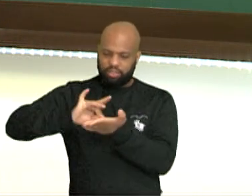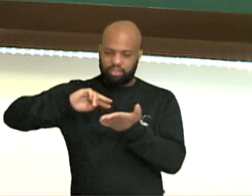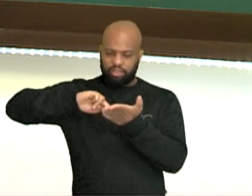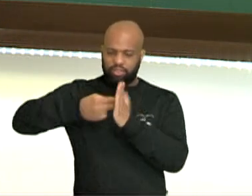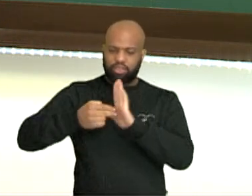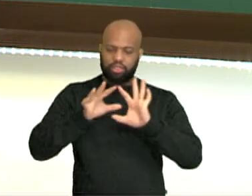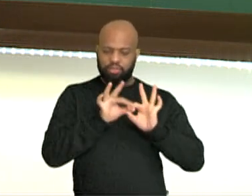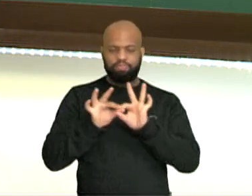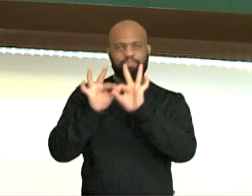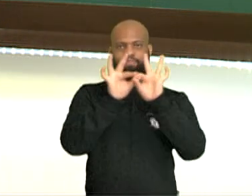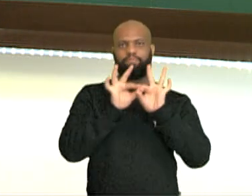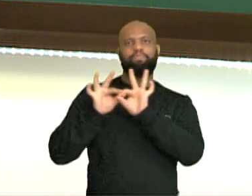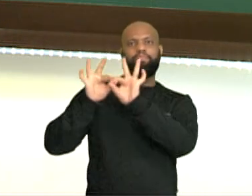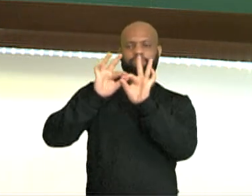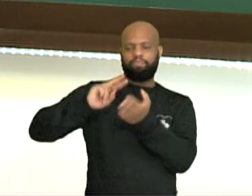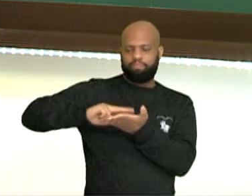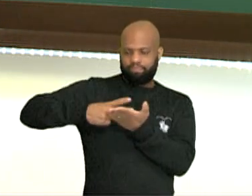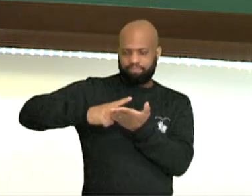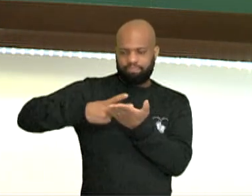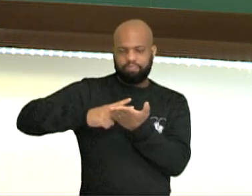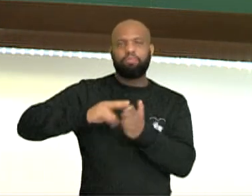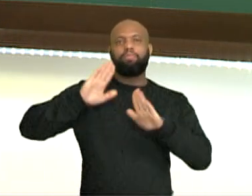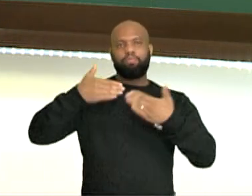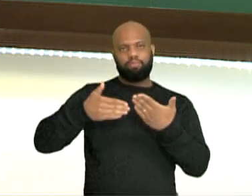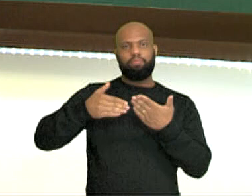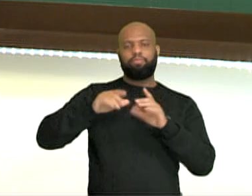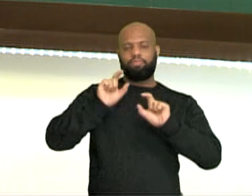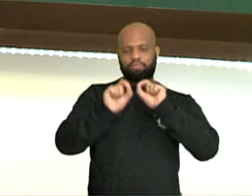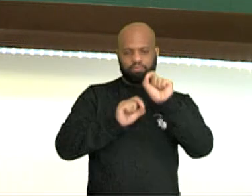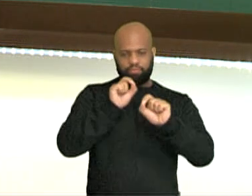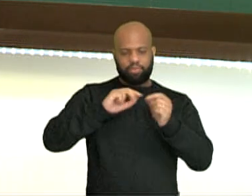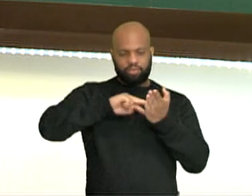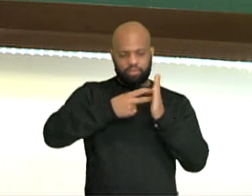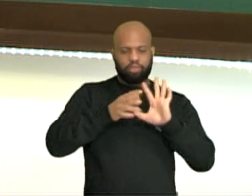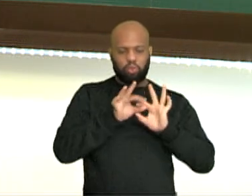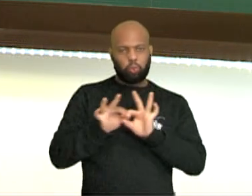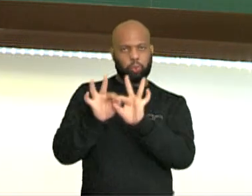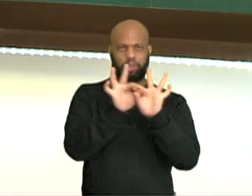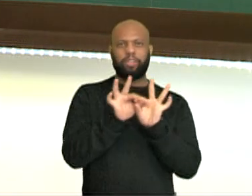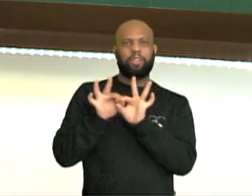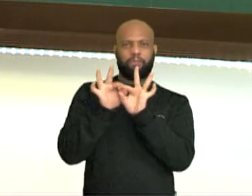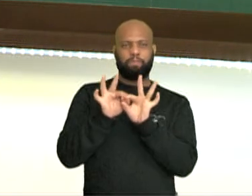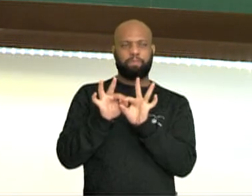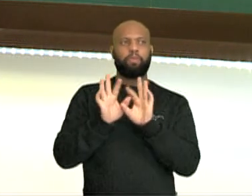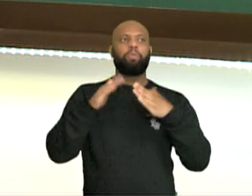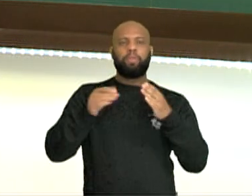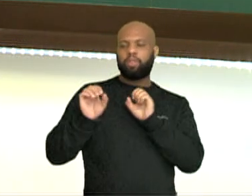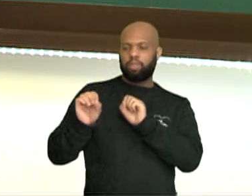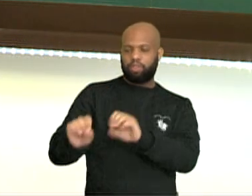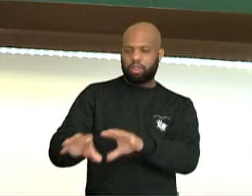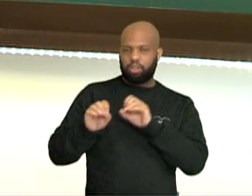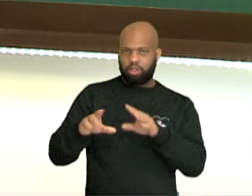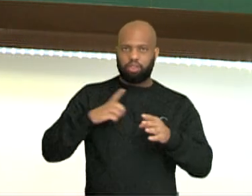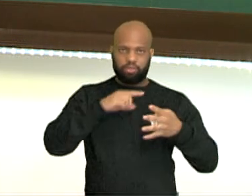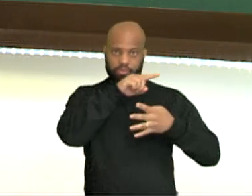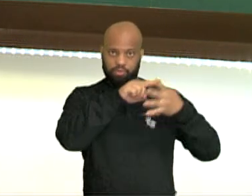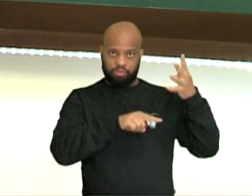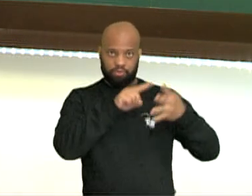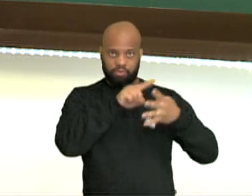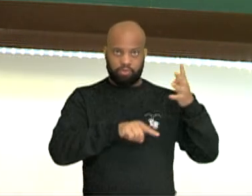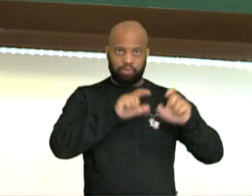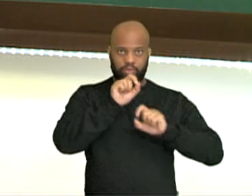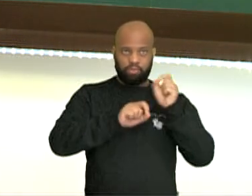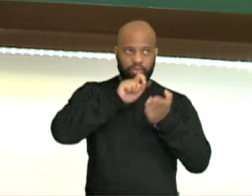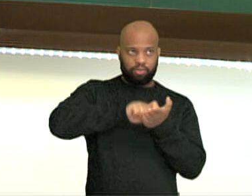literal, essa tradução do sânscrito, yoga significa união, tá? Ele é ensinado nas 4 escrituras